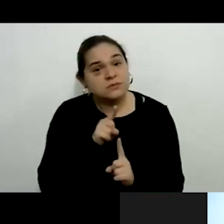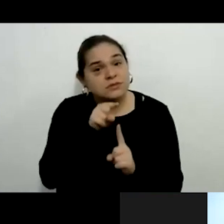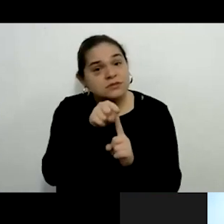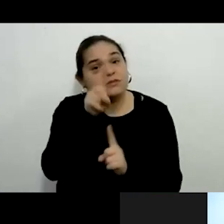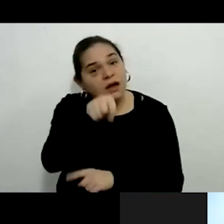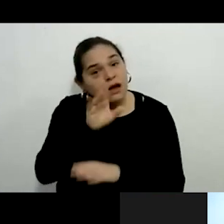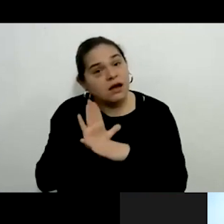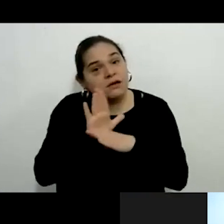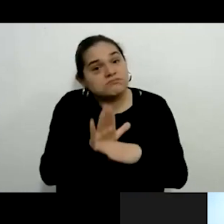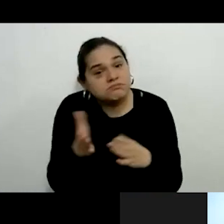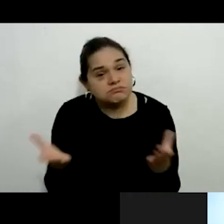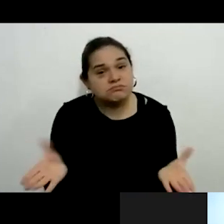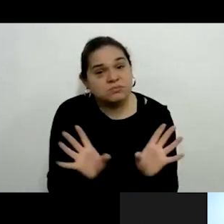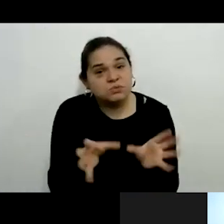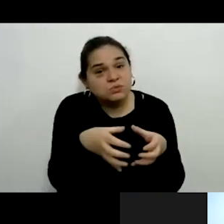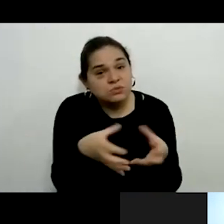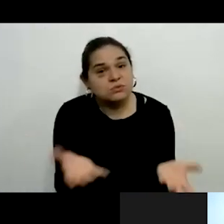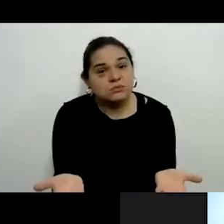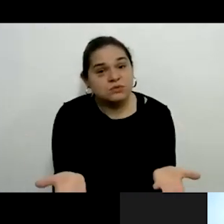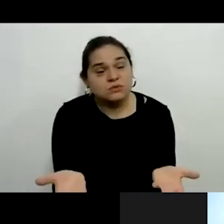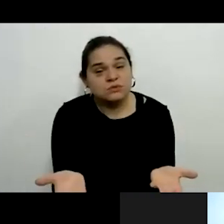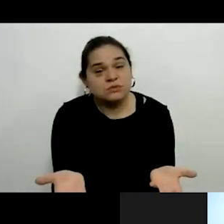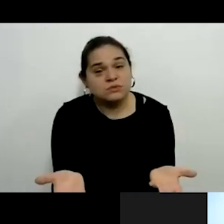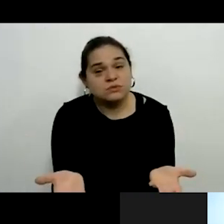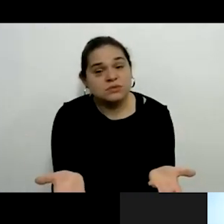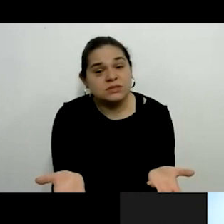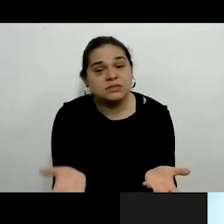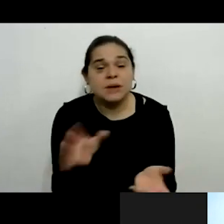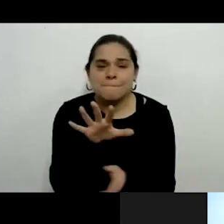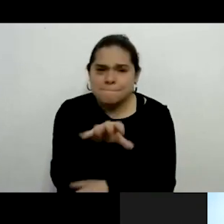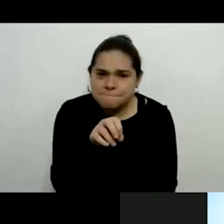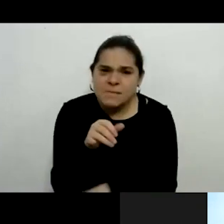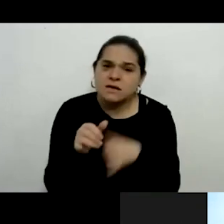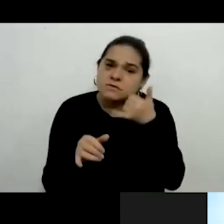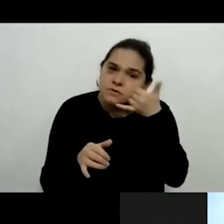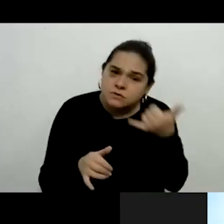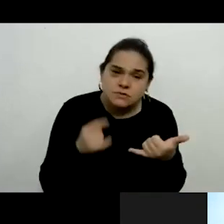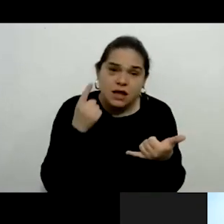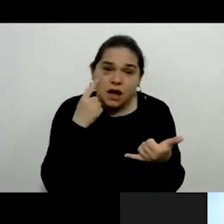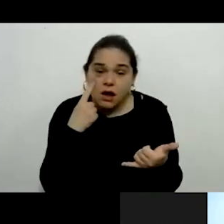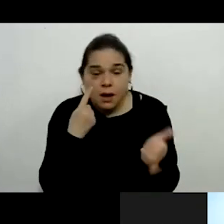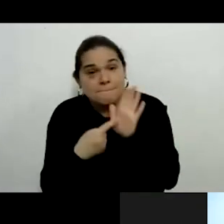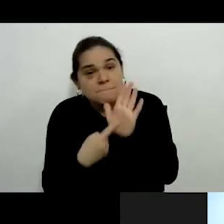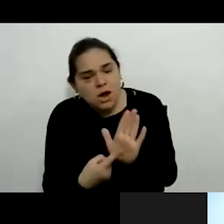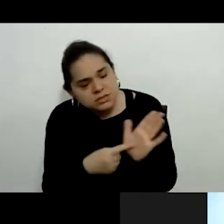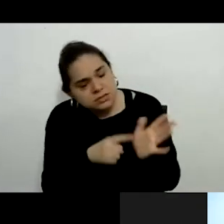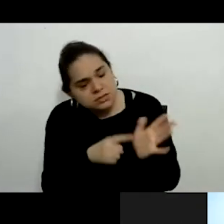a gente tem mais é que pegar, se for pegar o celular e ensinar passo a passo que essa é a nossa função, né? Tá